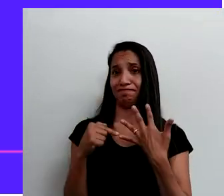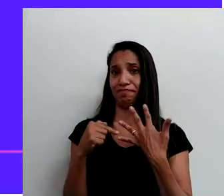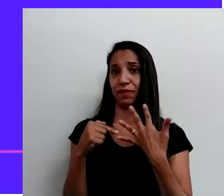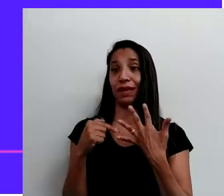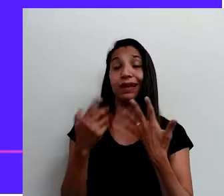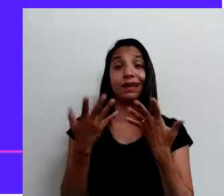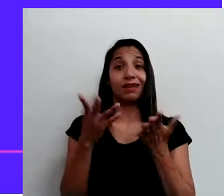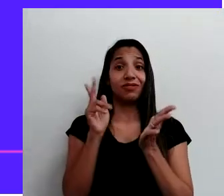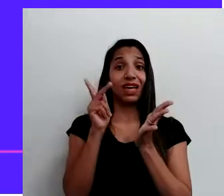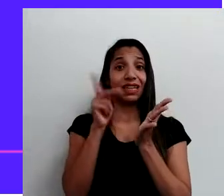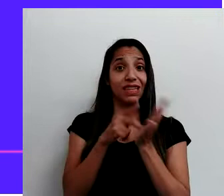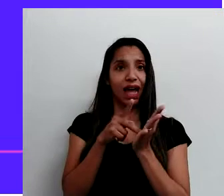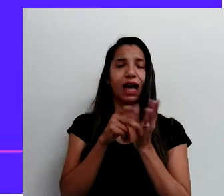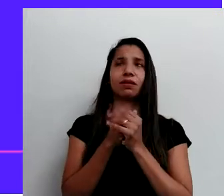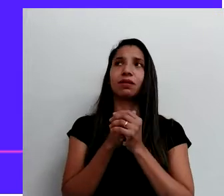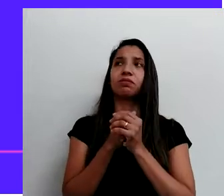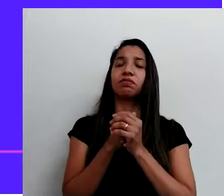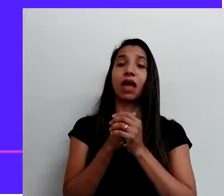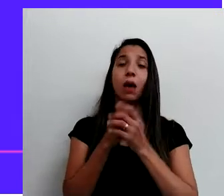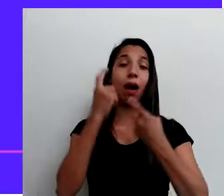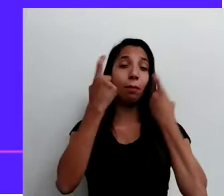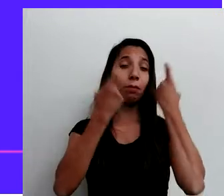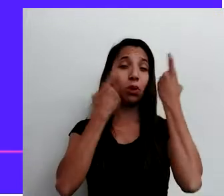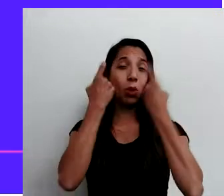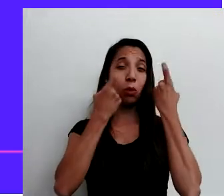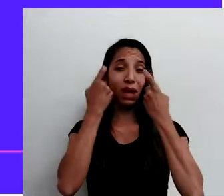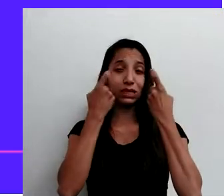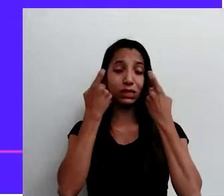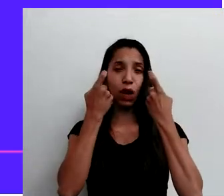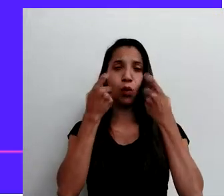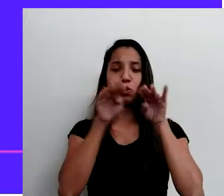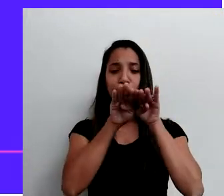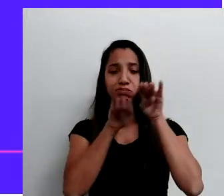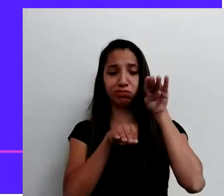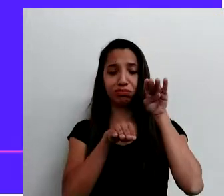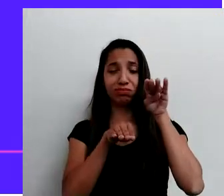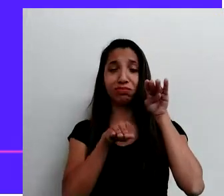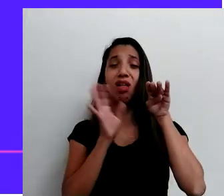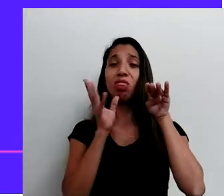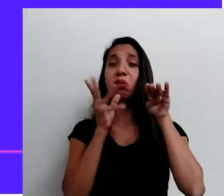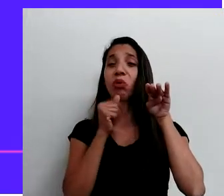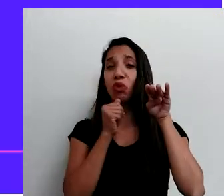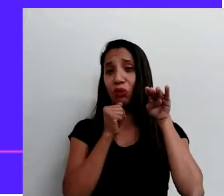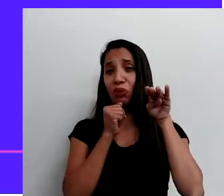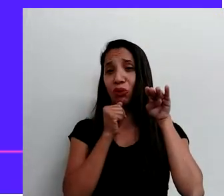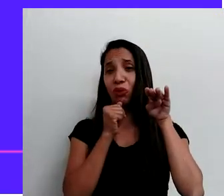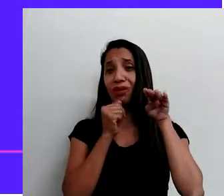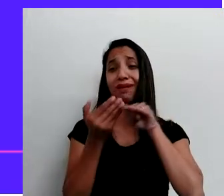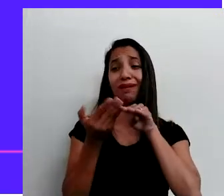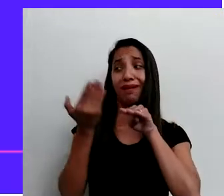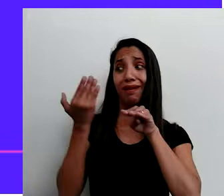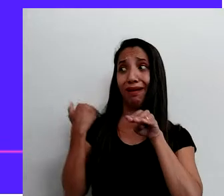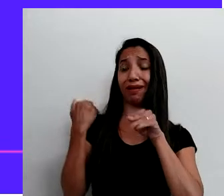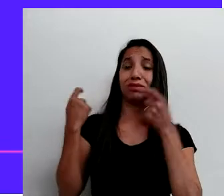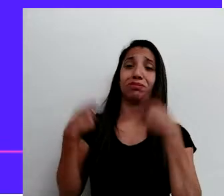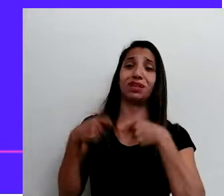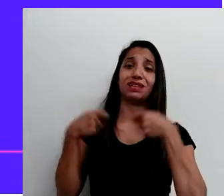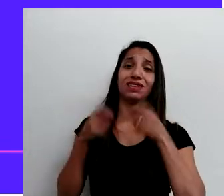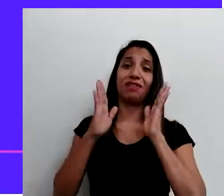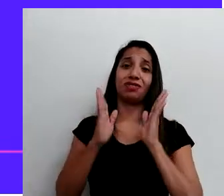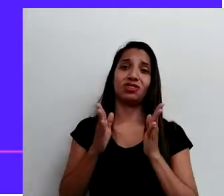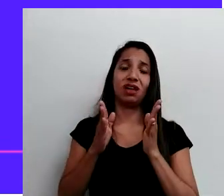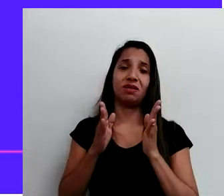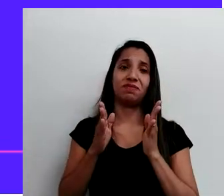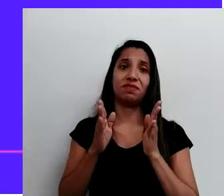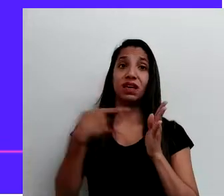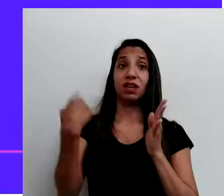faz muito tempo que desigualdade é a grande chaga, né, da sociedade brasileira, é o que nos impede